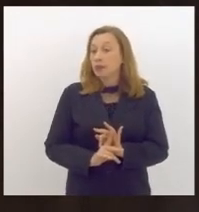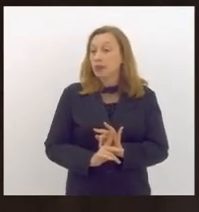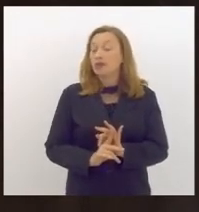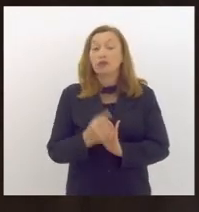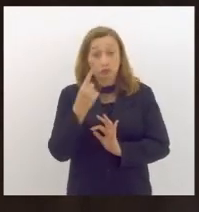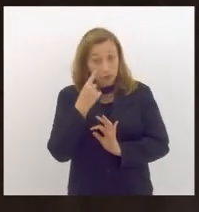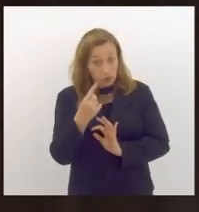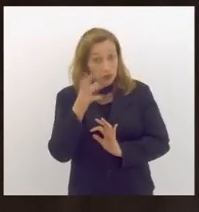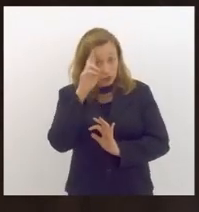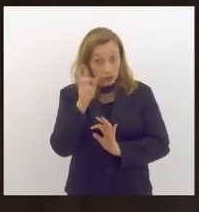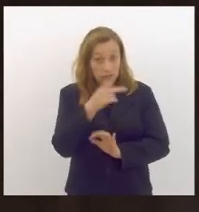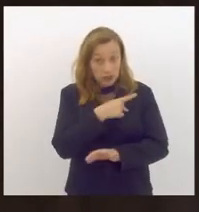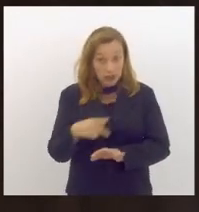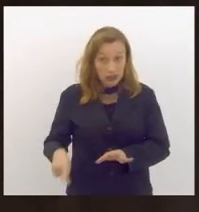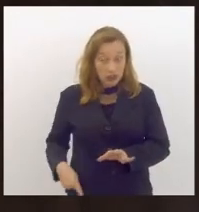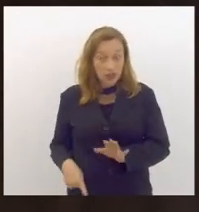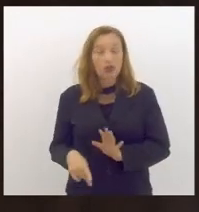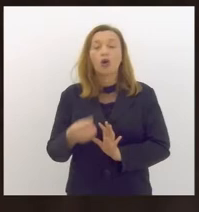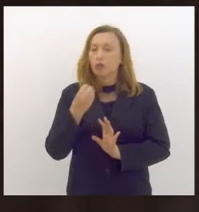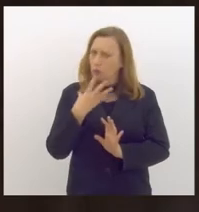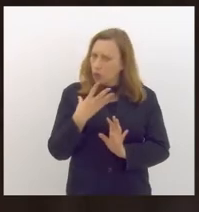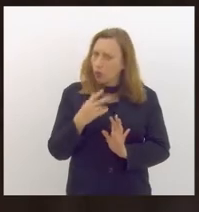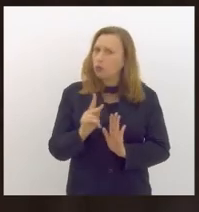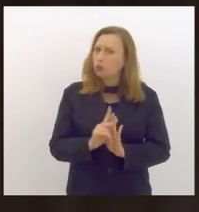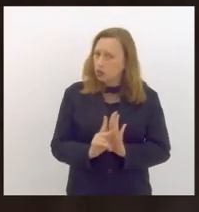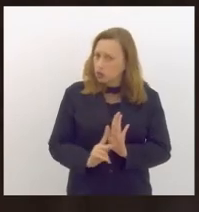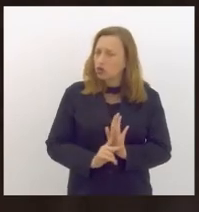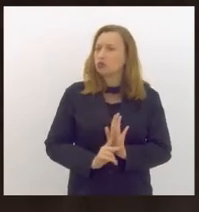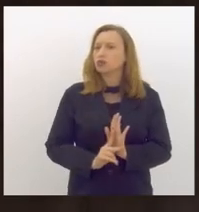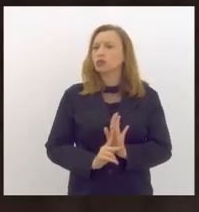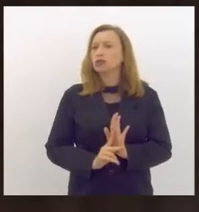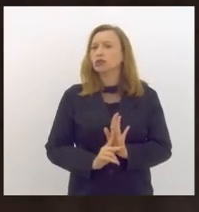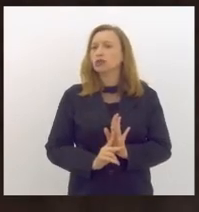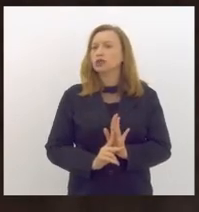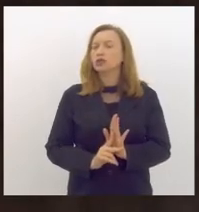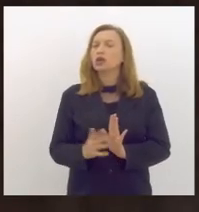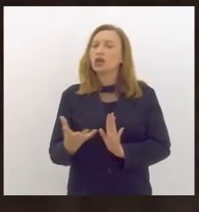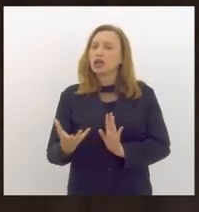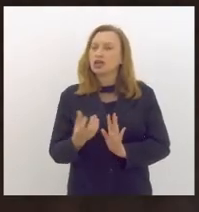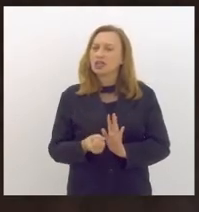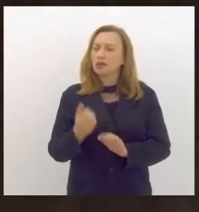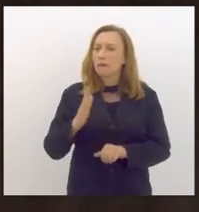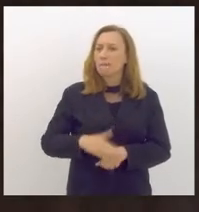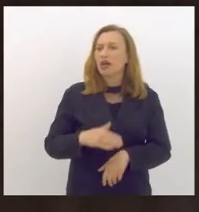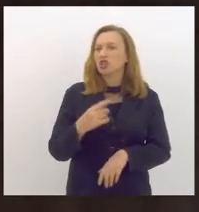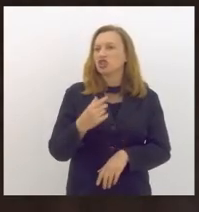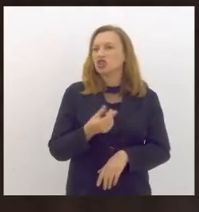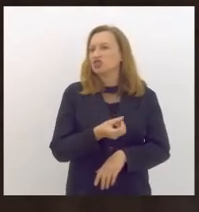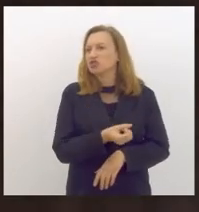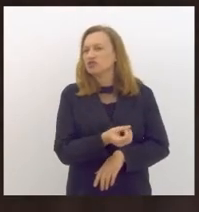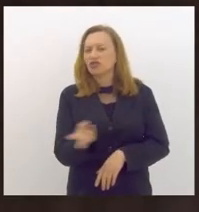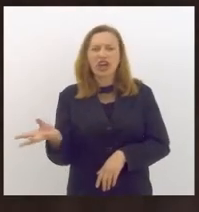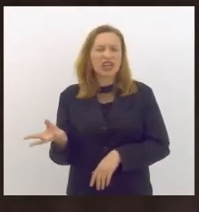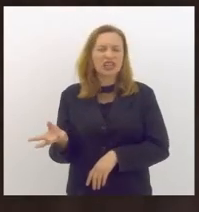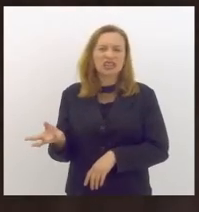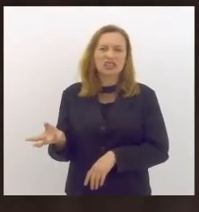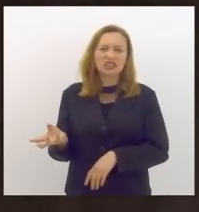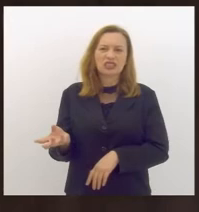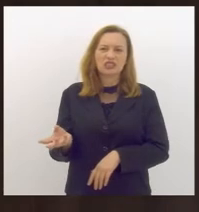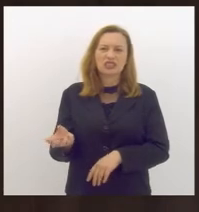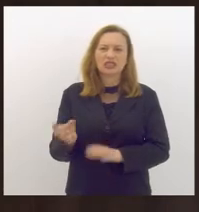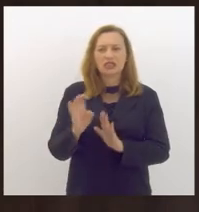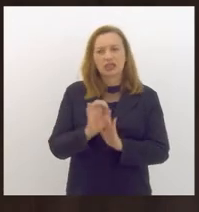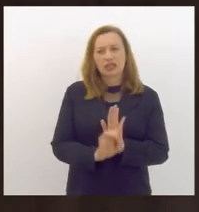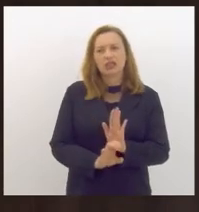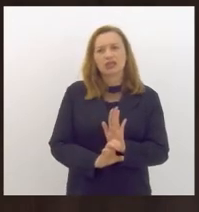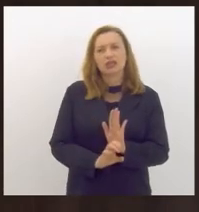Viu, senhor presidente? No mérito é um bom projeto, ele recebeu mais de uma dezena de emendas, tem que